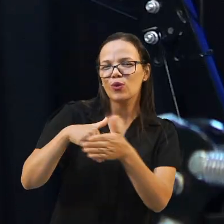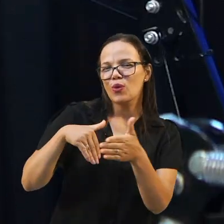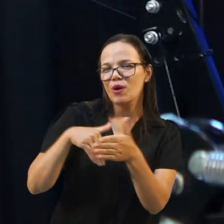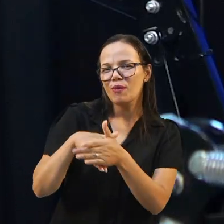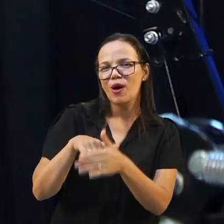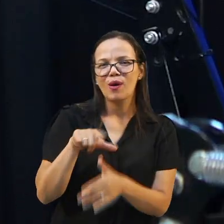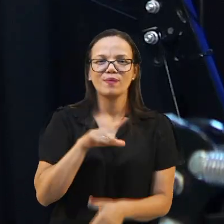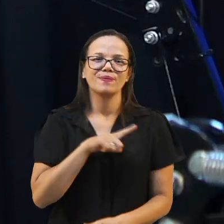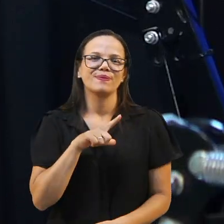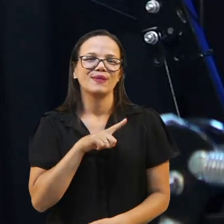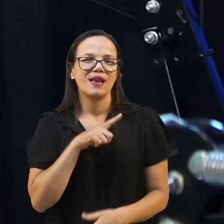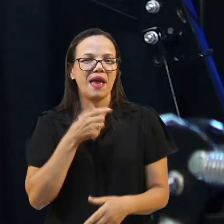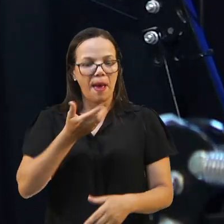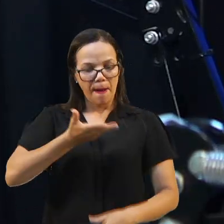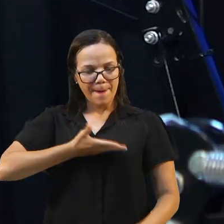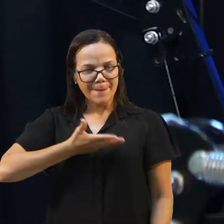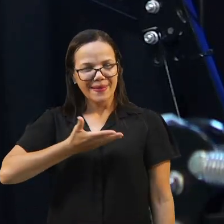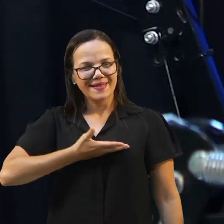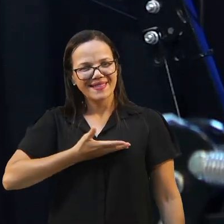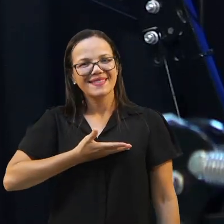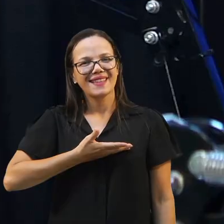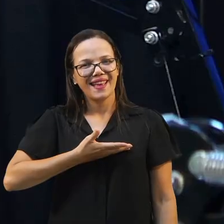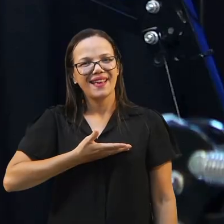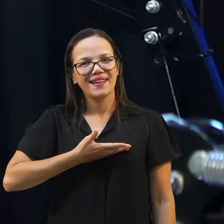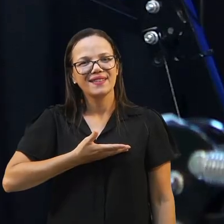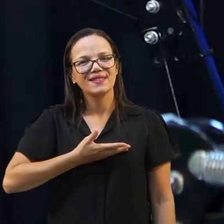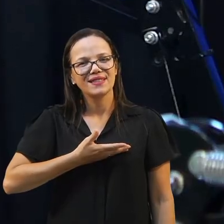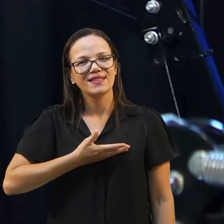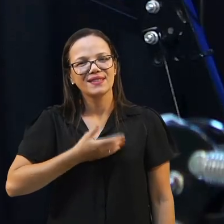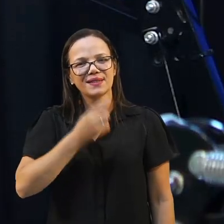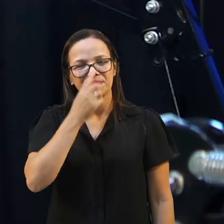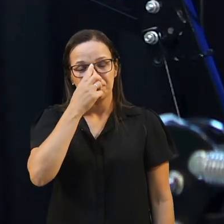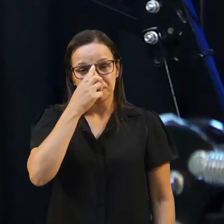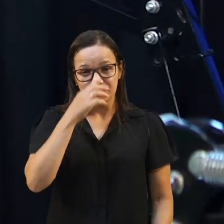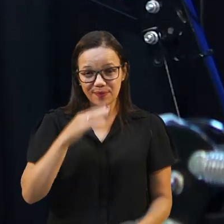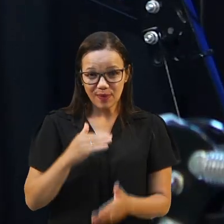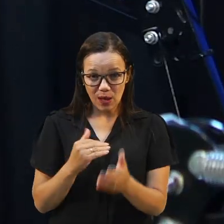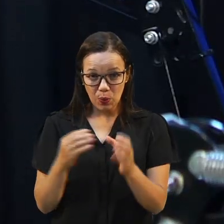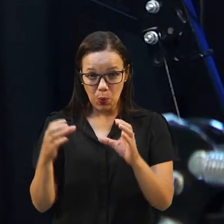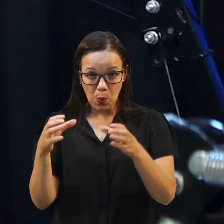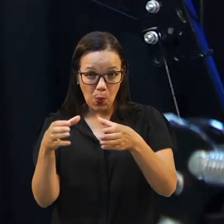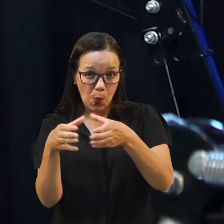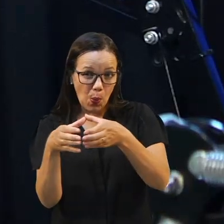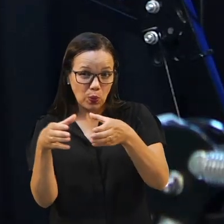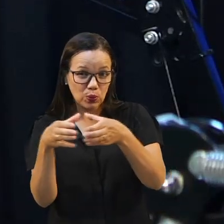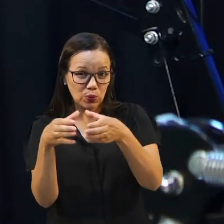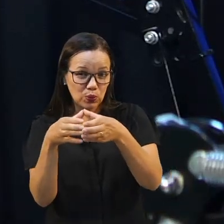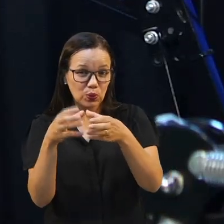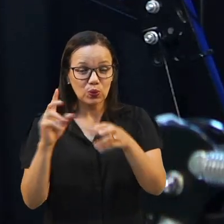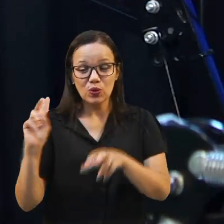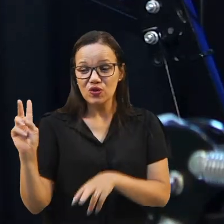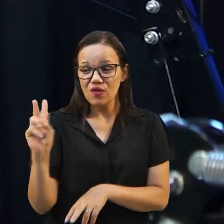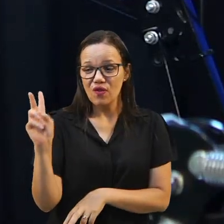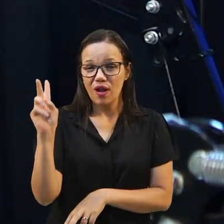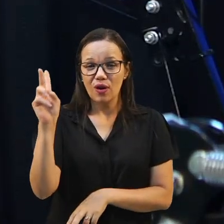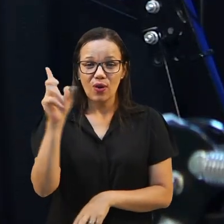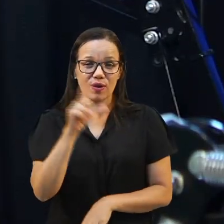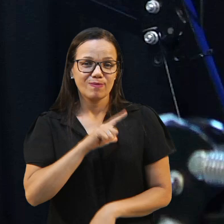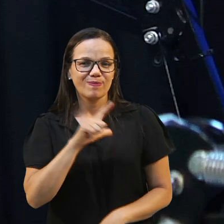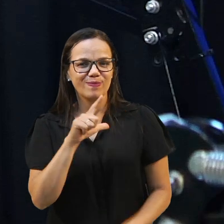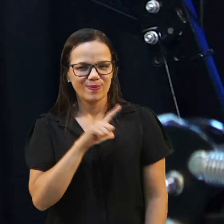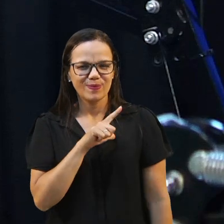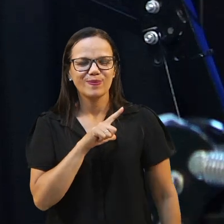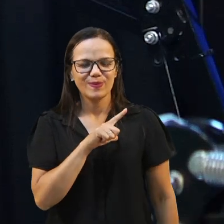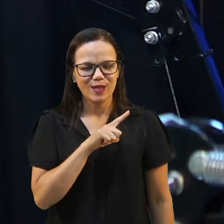e tudo mais, as amizades, né? A partir desse conjunto de valores, né? Que